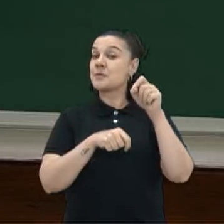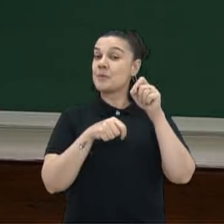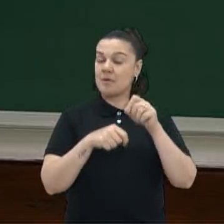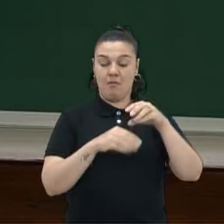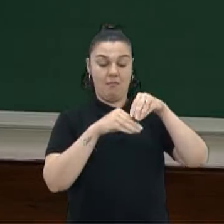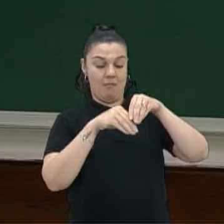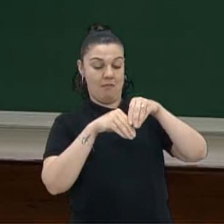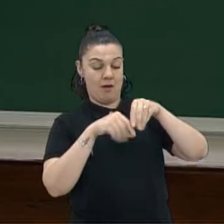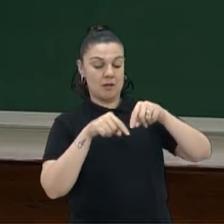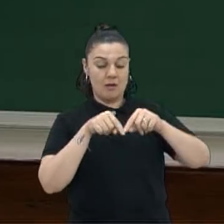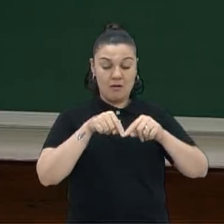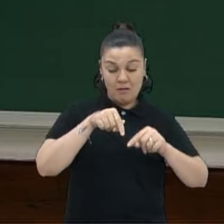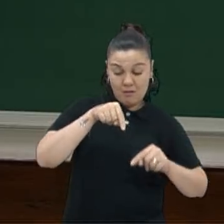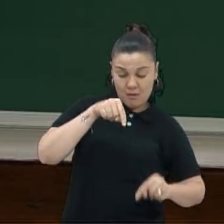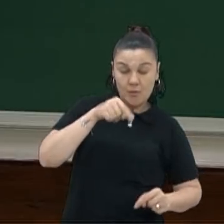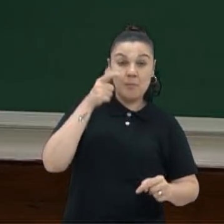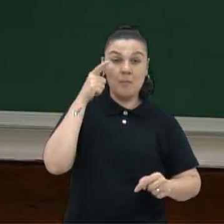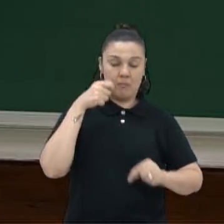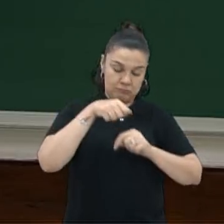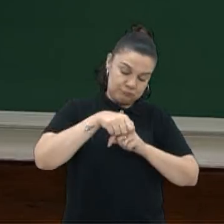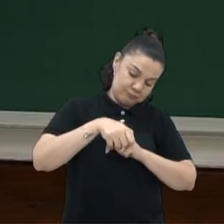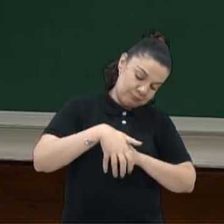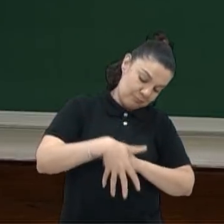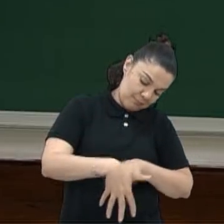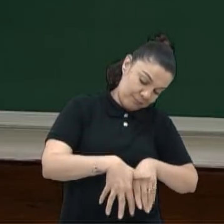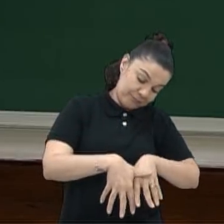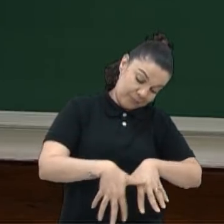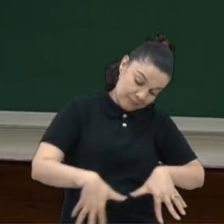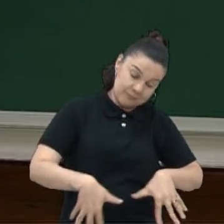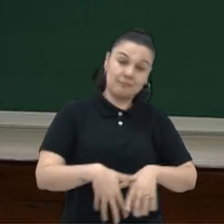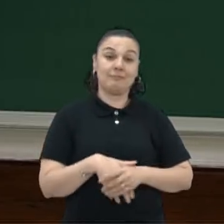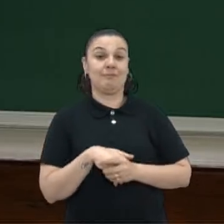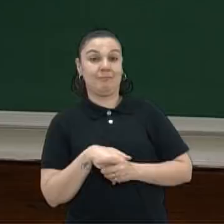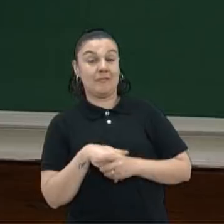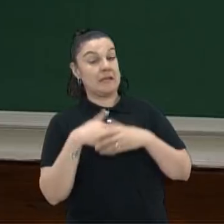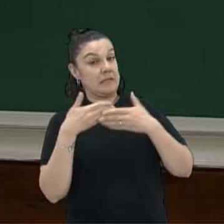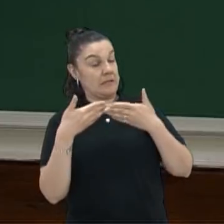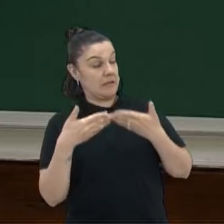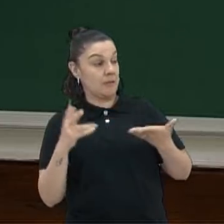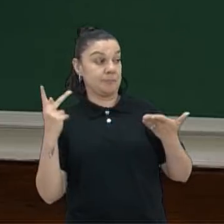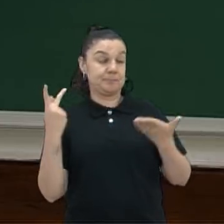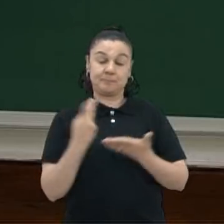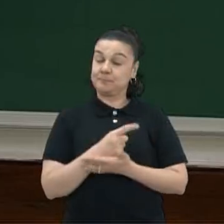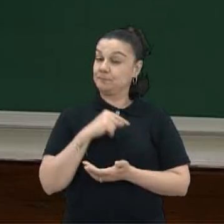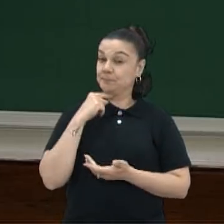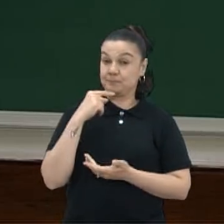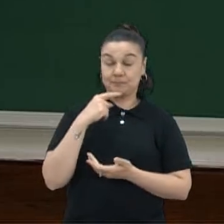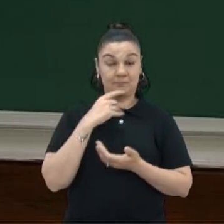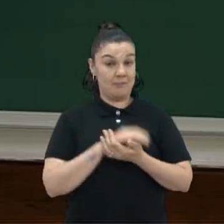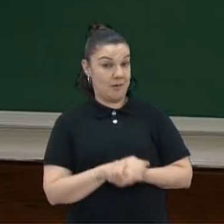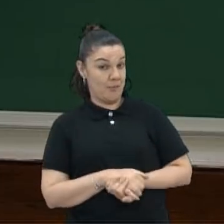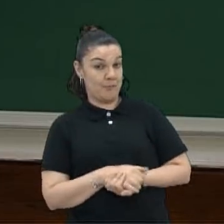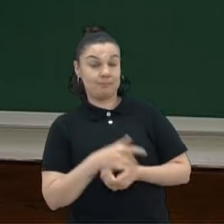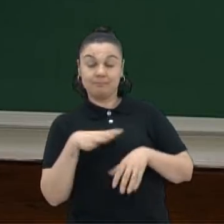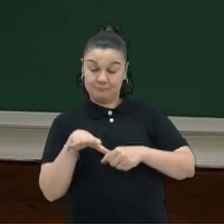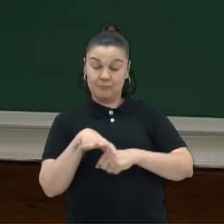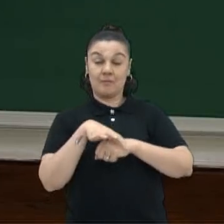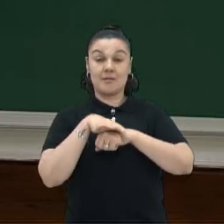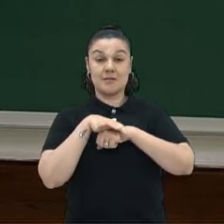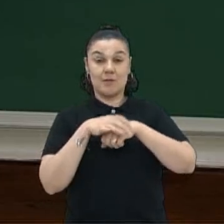o solo seja espesso para poder sustentar as suas raízes, senão a árvore não consegue se fixar